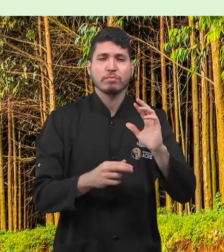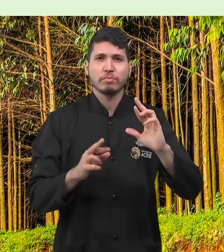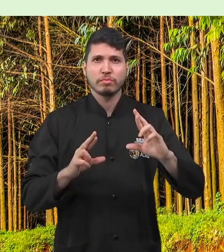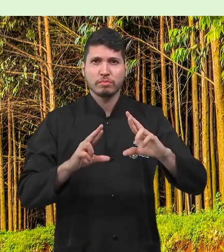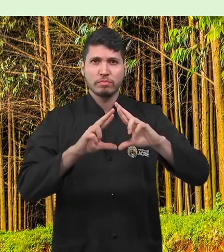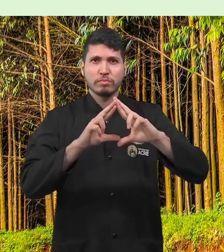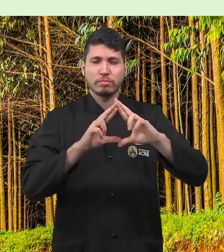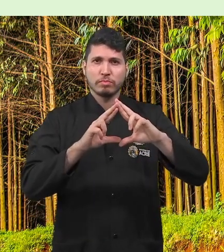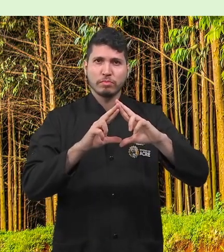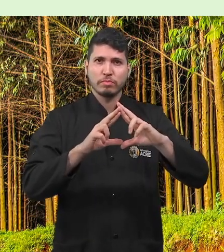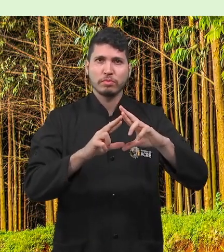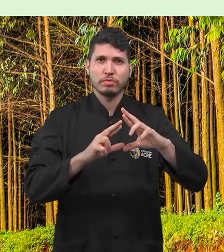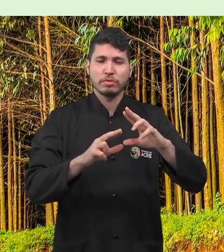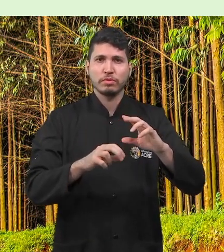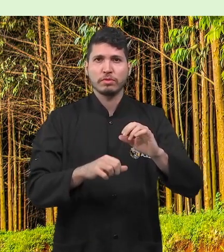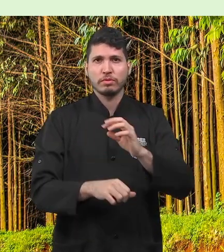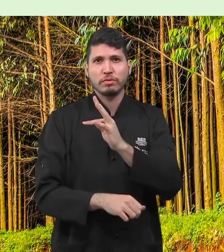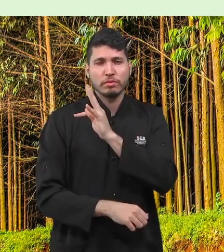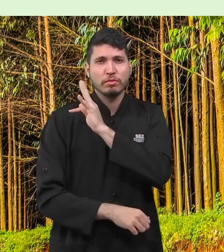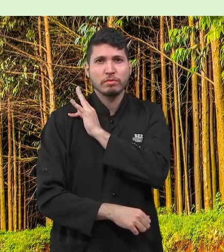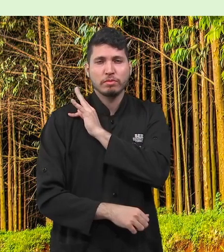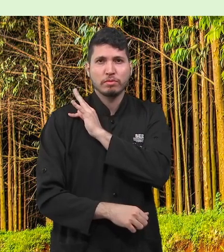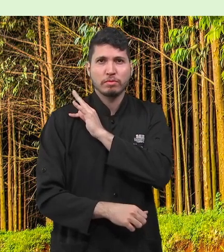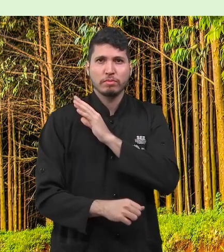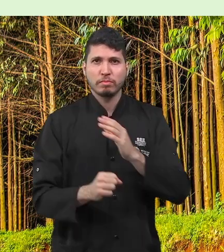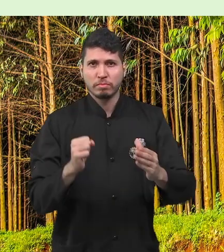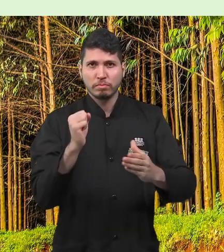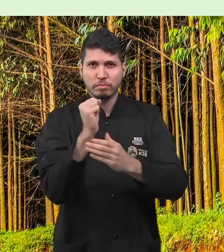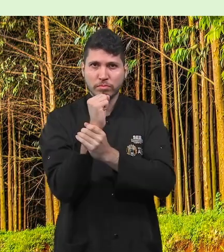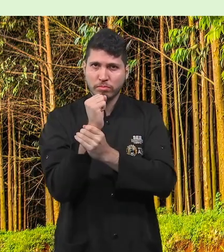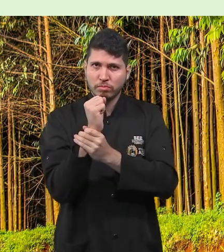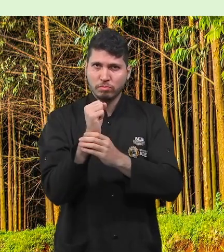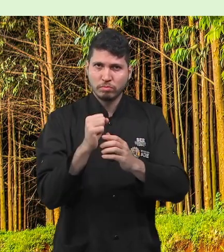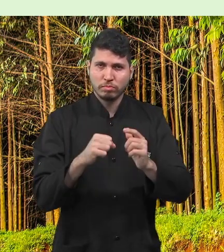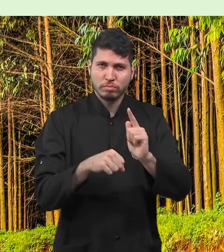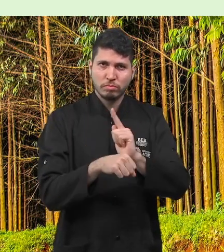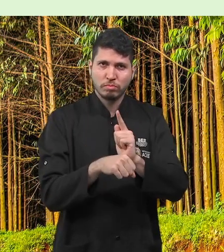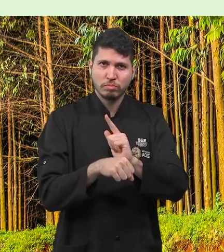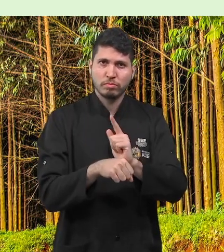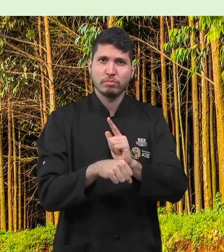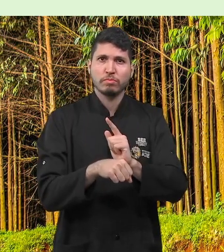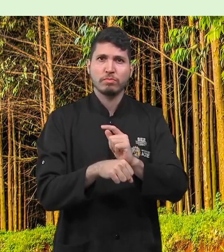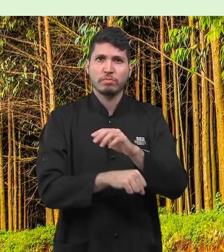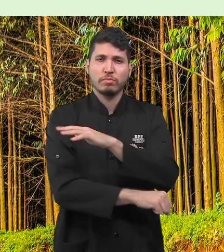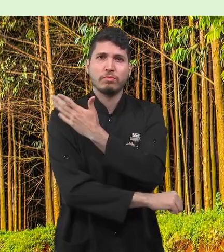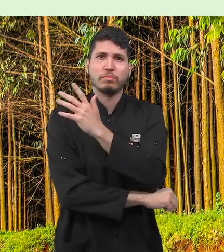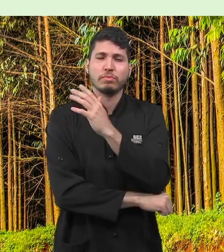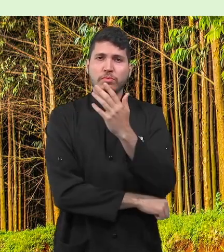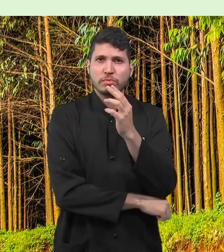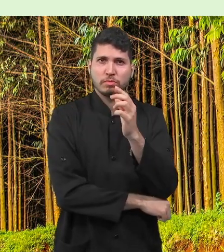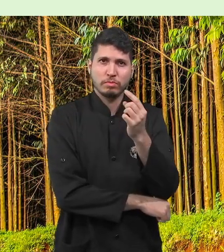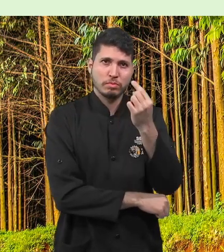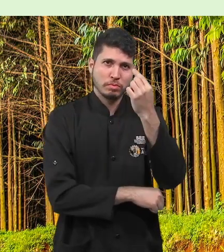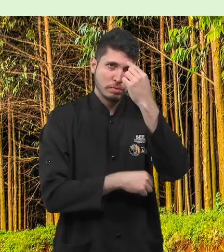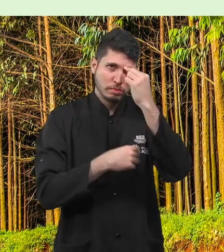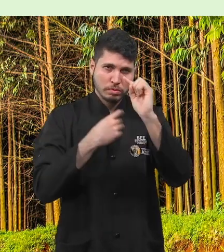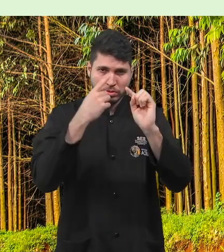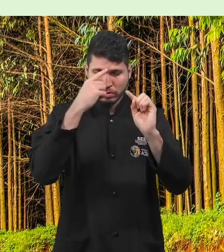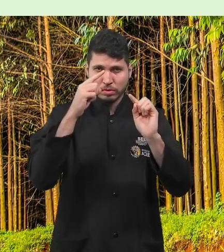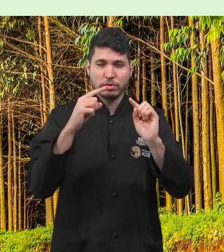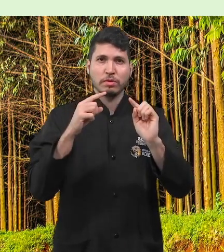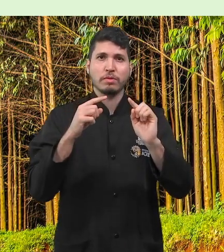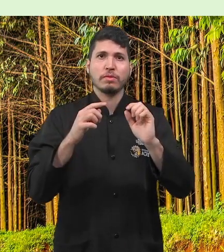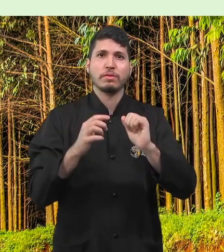dessa técnica, promove a gestão de florestas, permitindo a adoção de atividades econômicas,